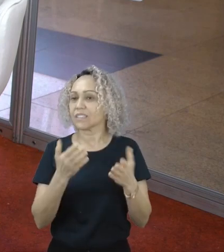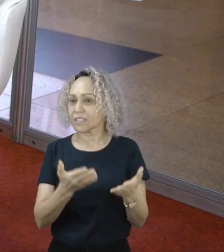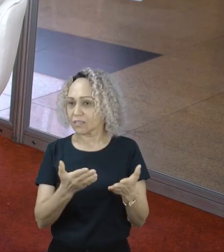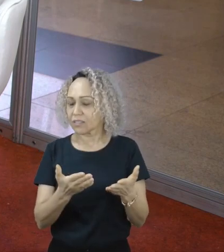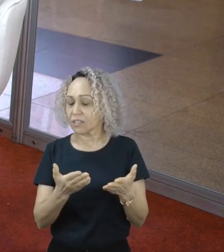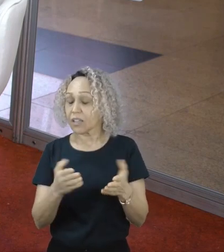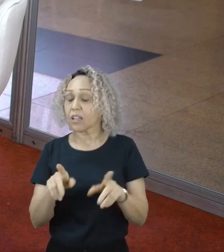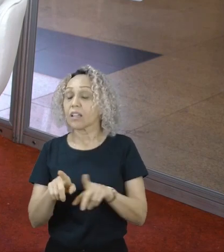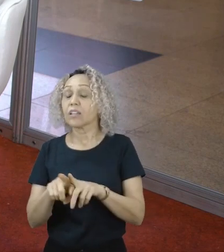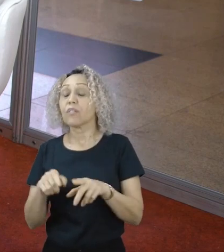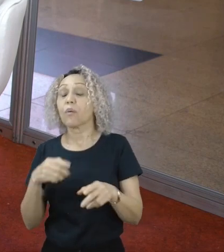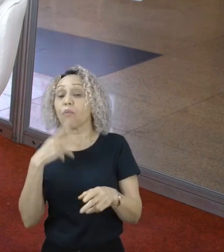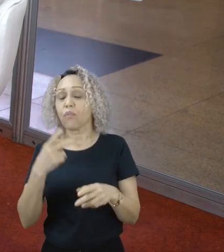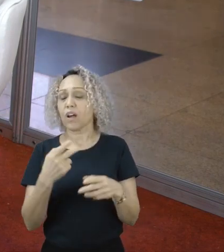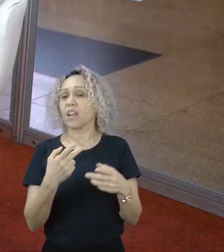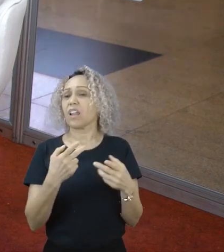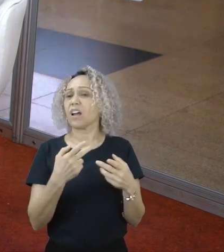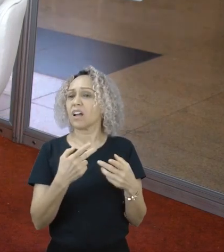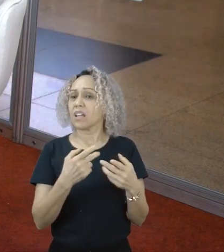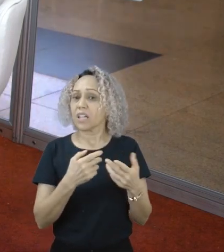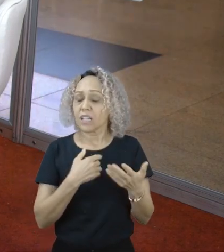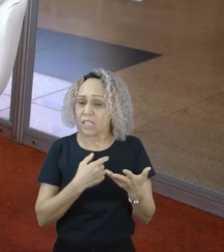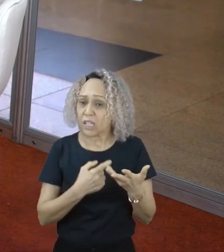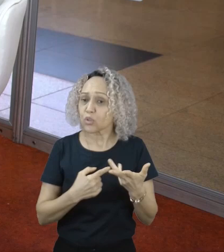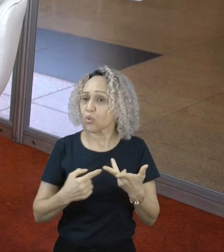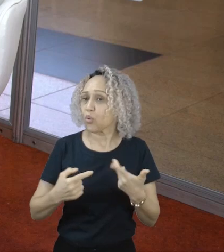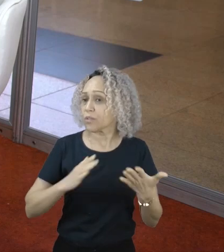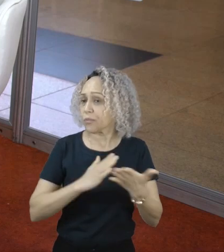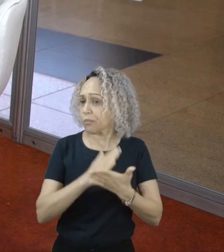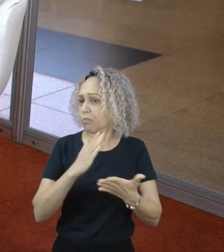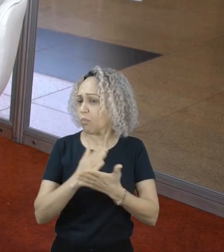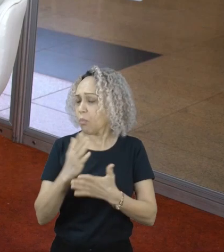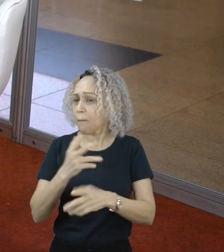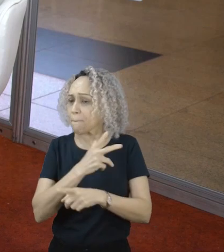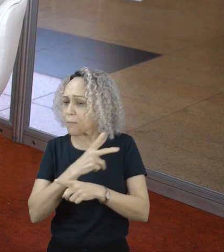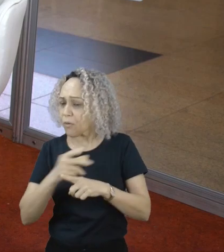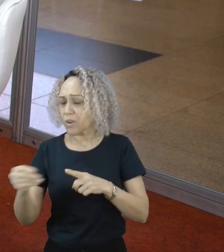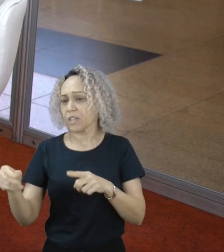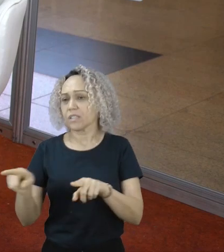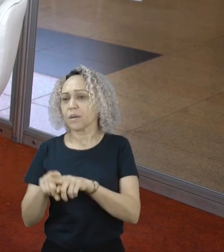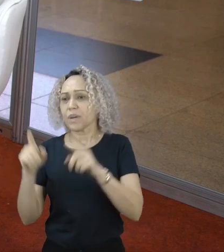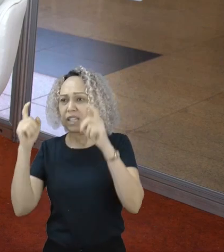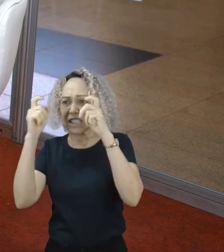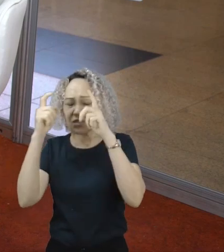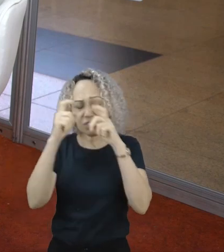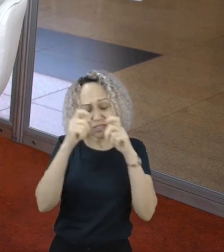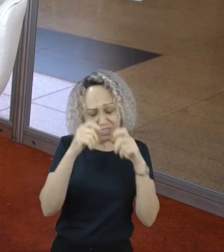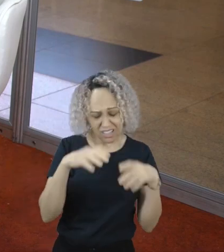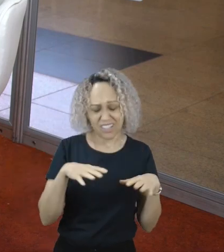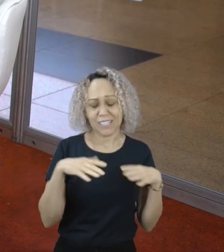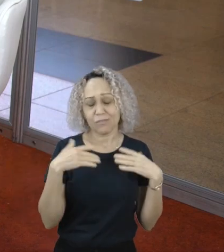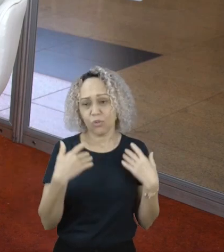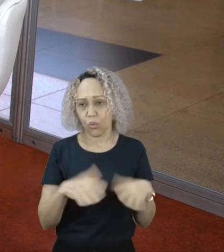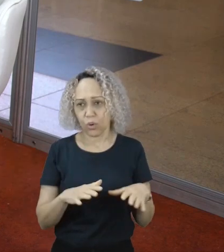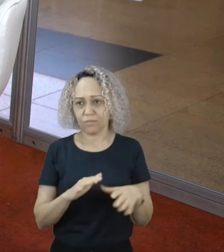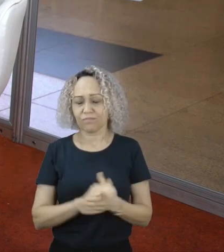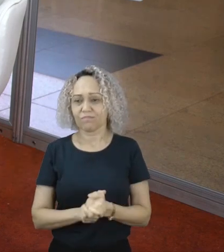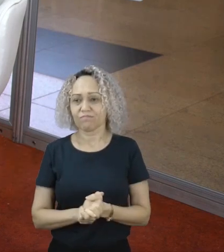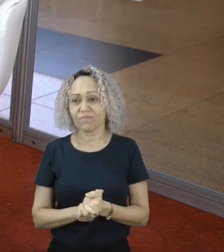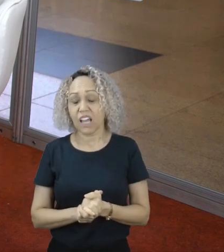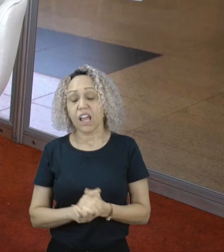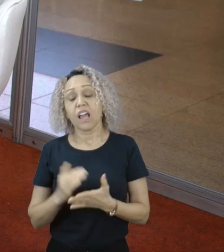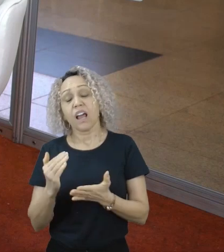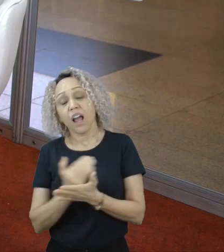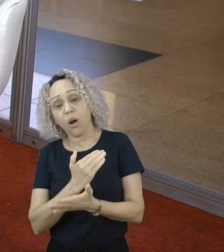das dificuldades que se tem, dos obstáculos que se tem, do momento difícil que eventualmente tem